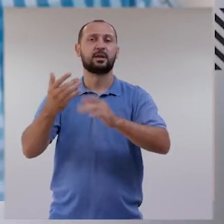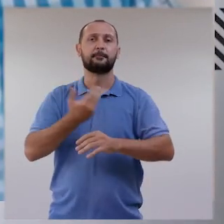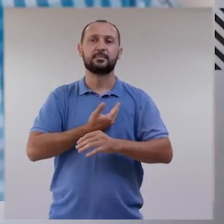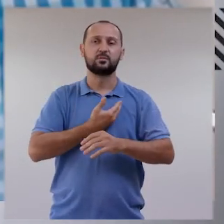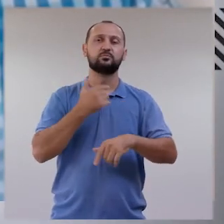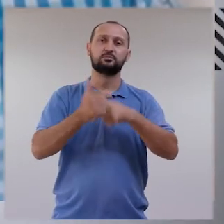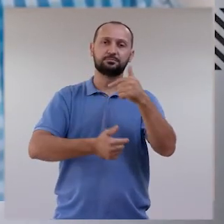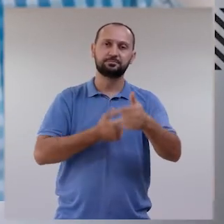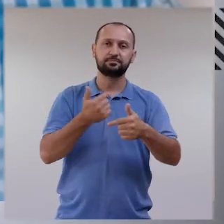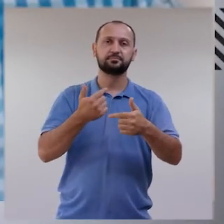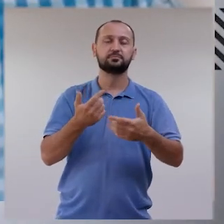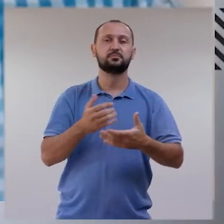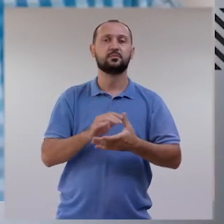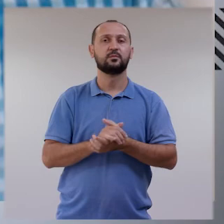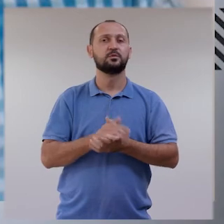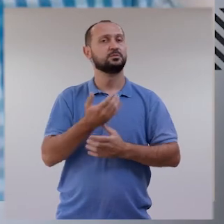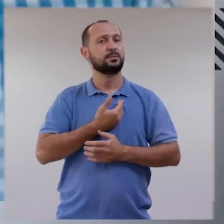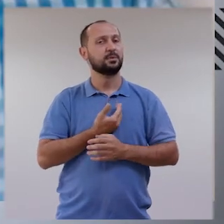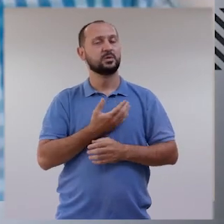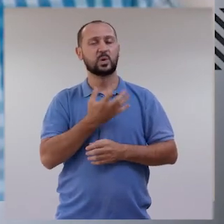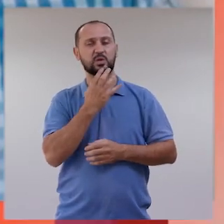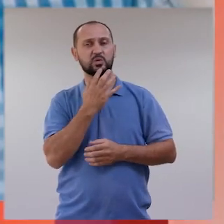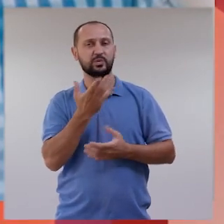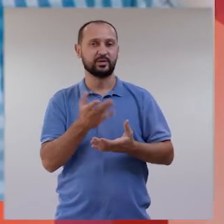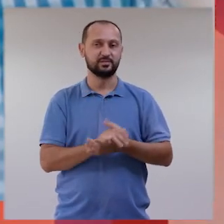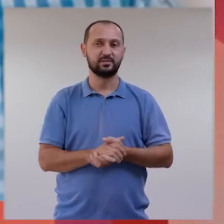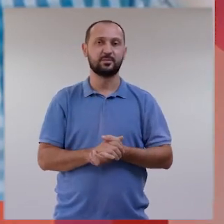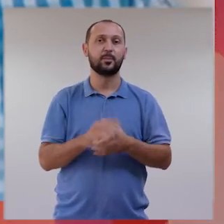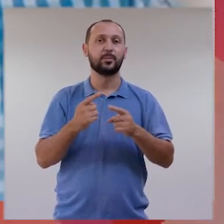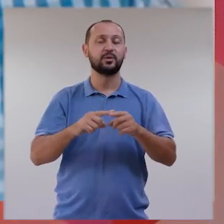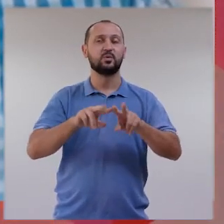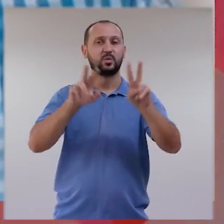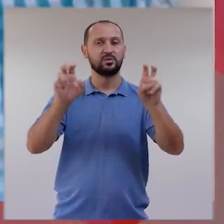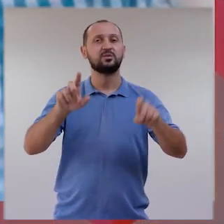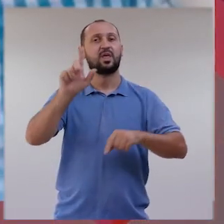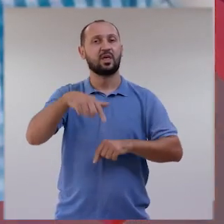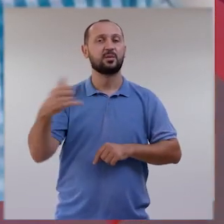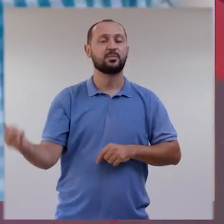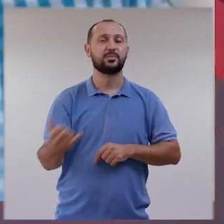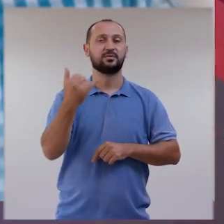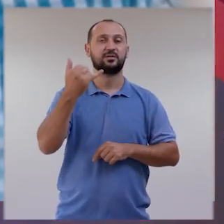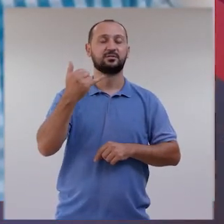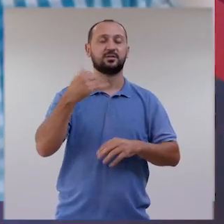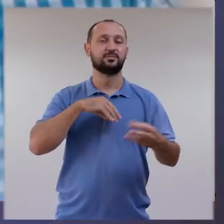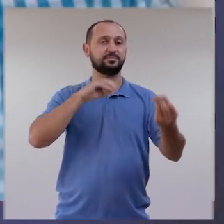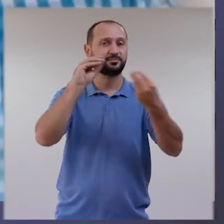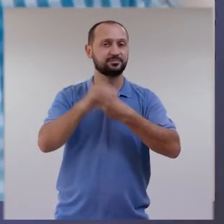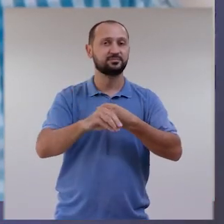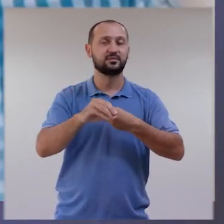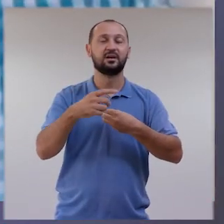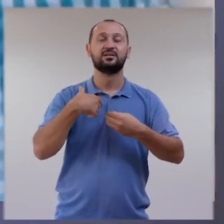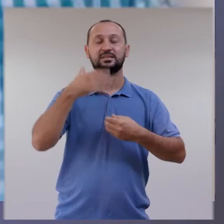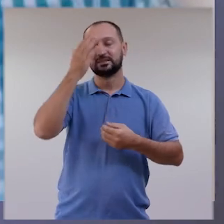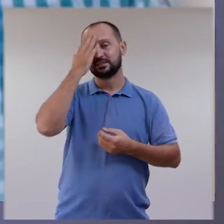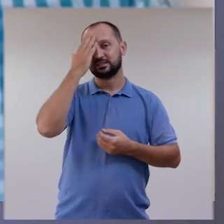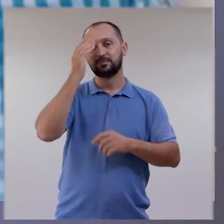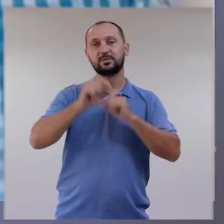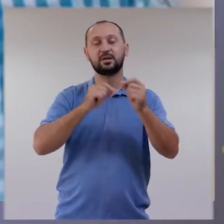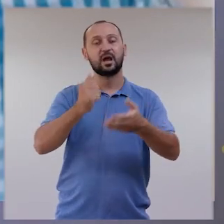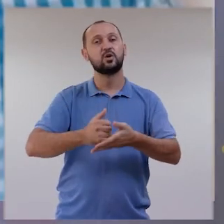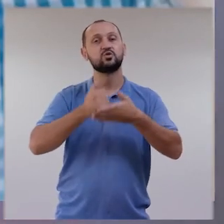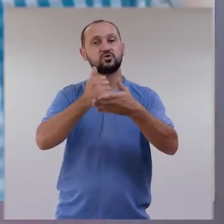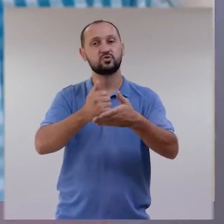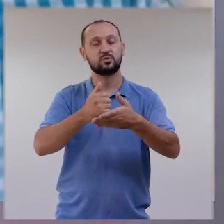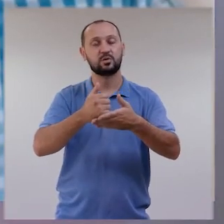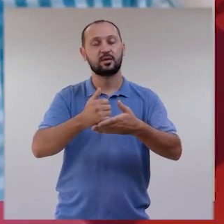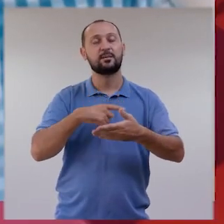de amigos de trabalho, né, dos amigos em comum, porque o assunto é muito importante. Doação de órgãos, sem dúvida